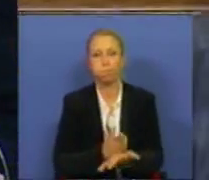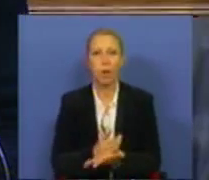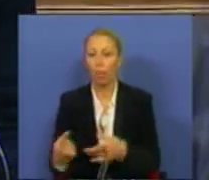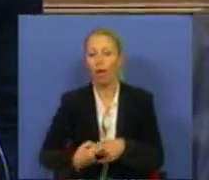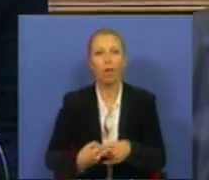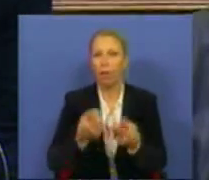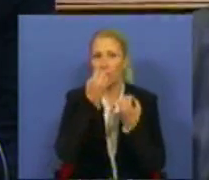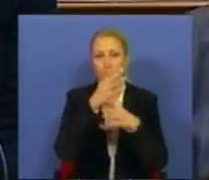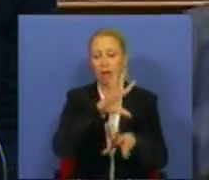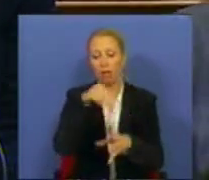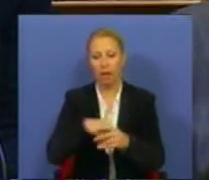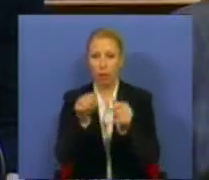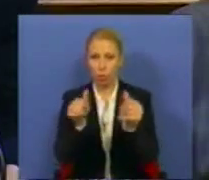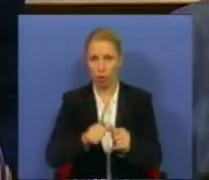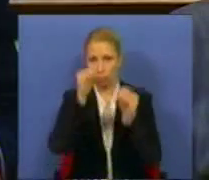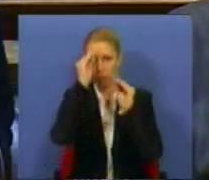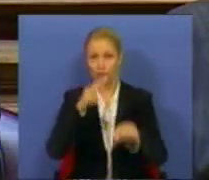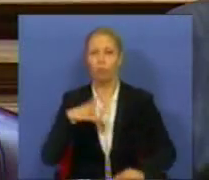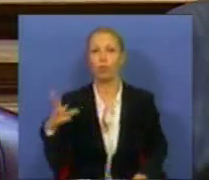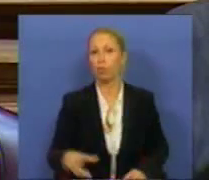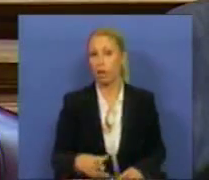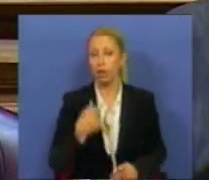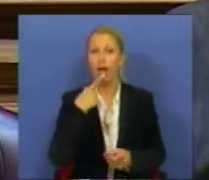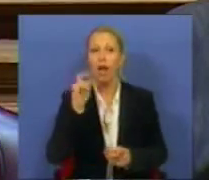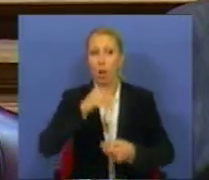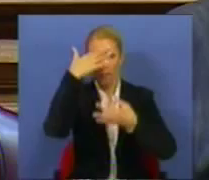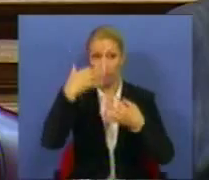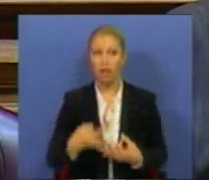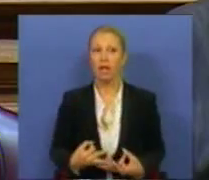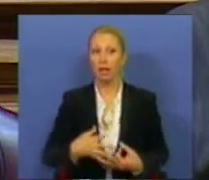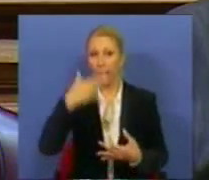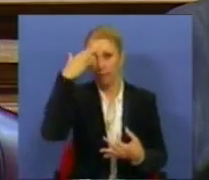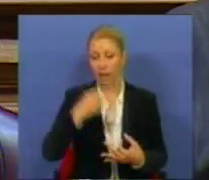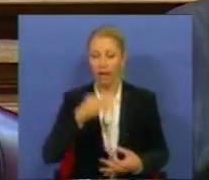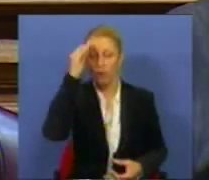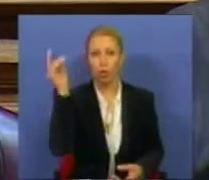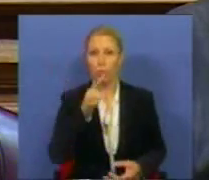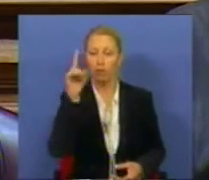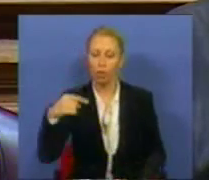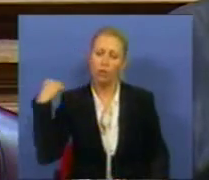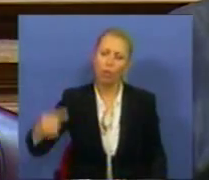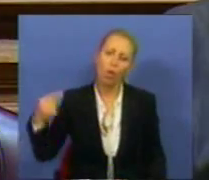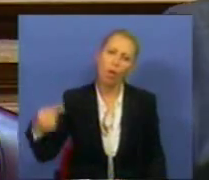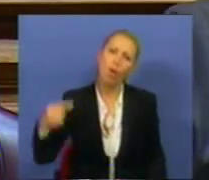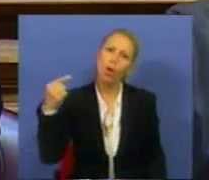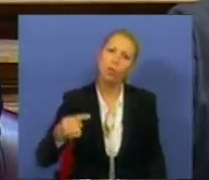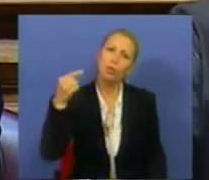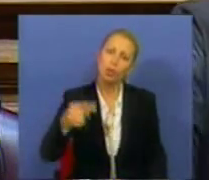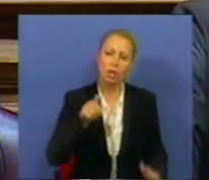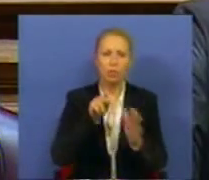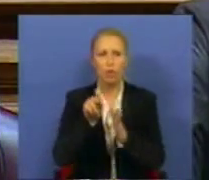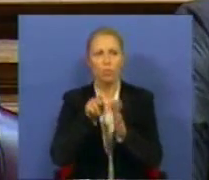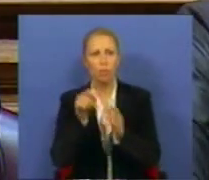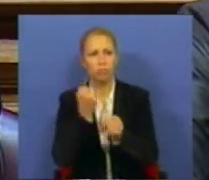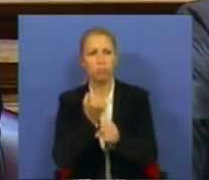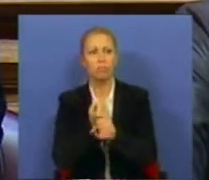português. Foi em nome da dignidade dos professores que todos os dias estão nas escolas, estão